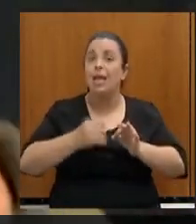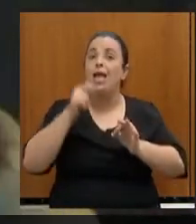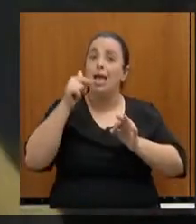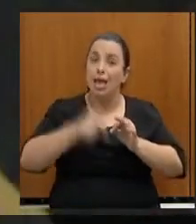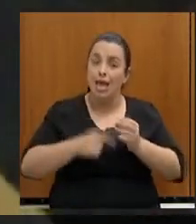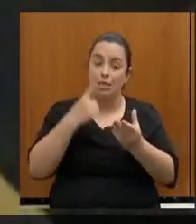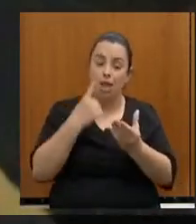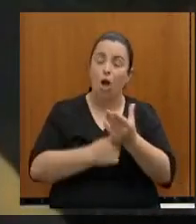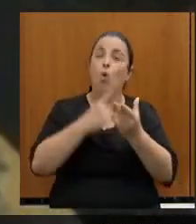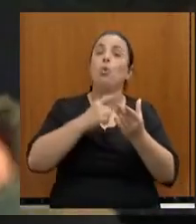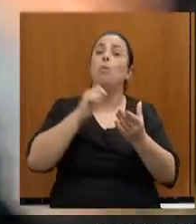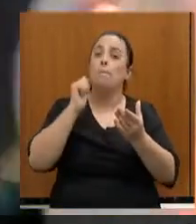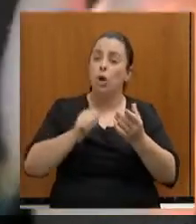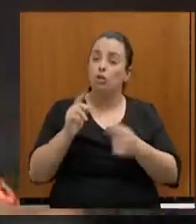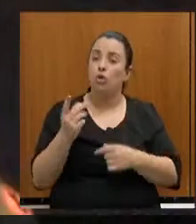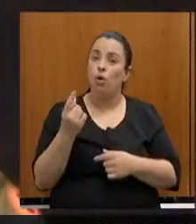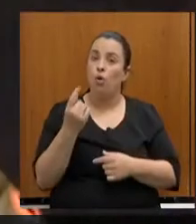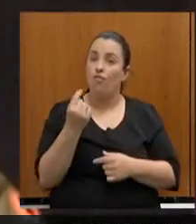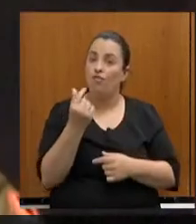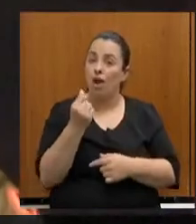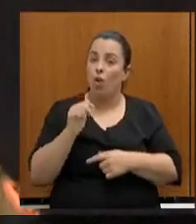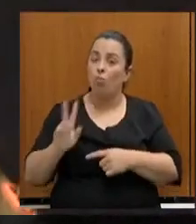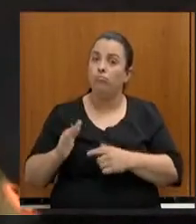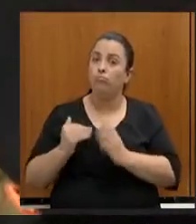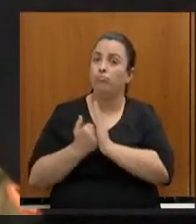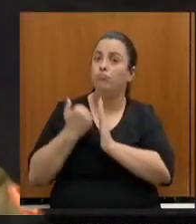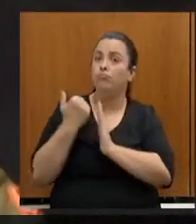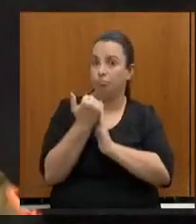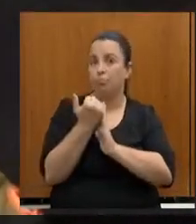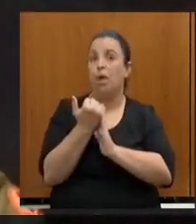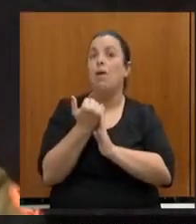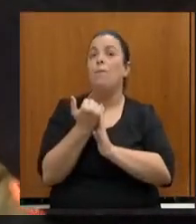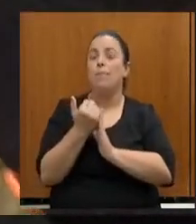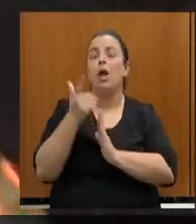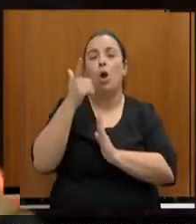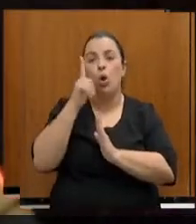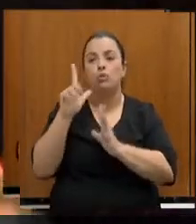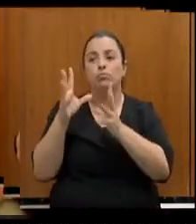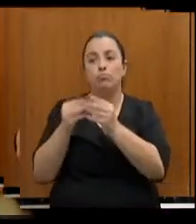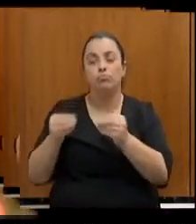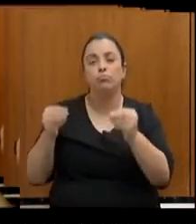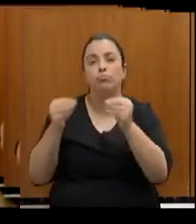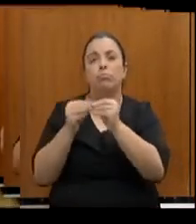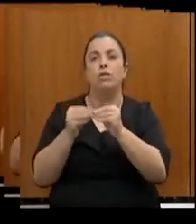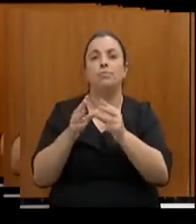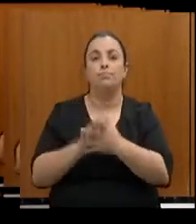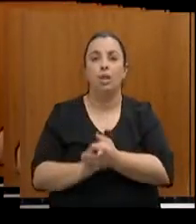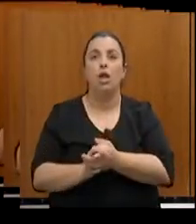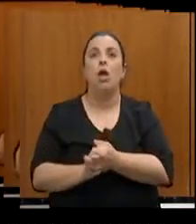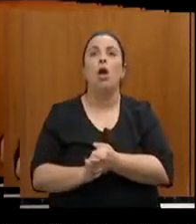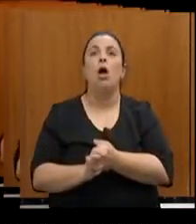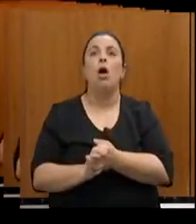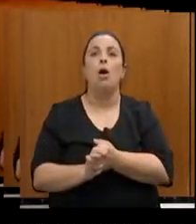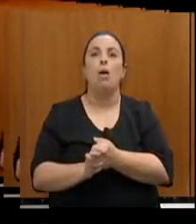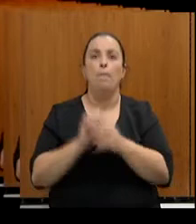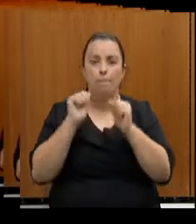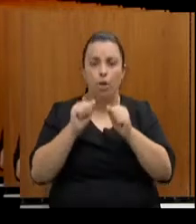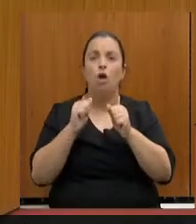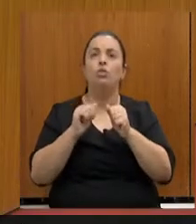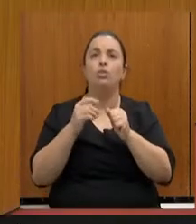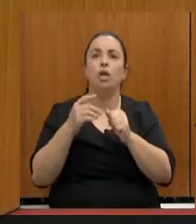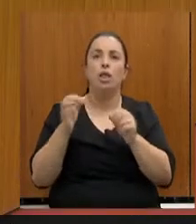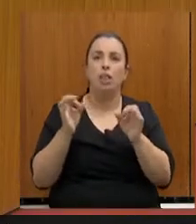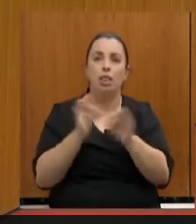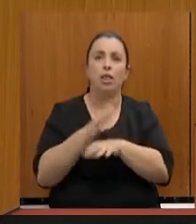defendido por esta companhia para conta e pra terminar a presidente pode concluir o deputado Gustavo pode